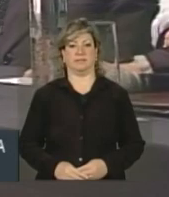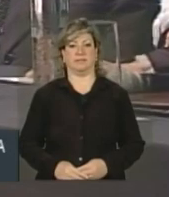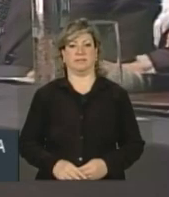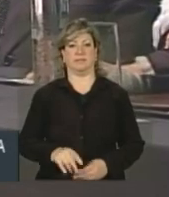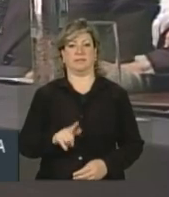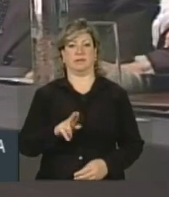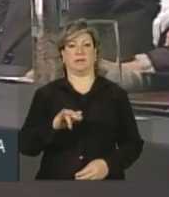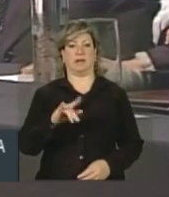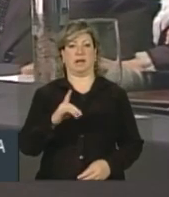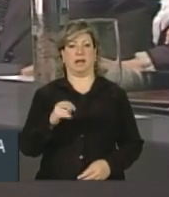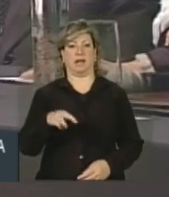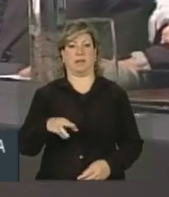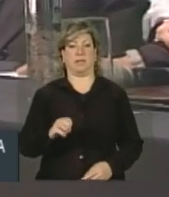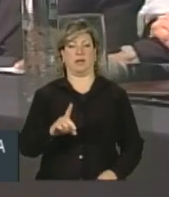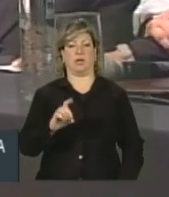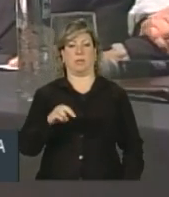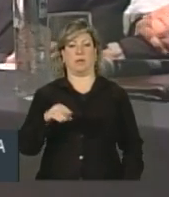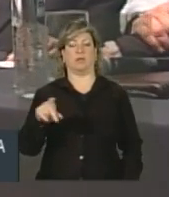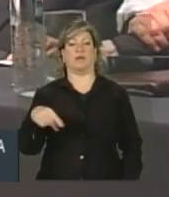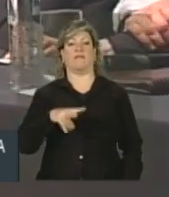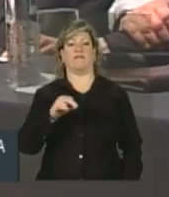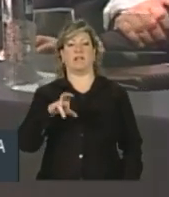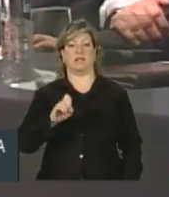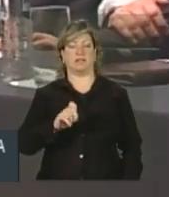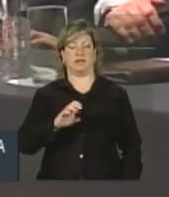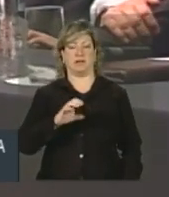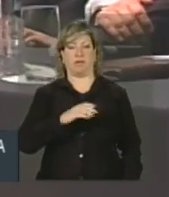Guilherme Afif Domingos, vice-governador do Estado de São Paulo,